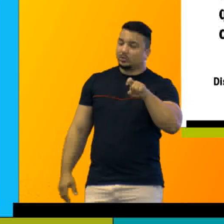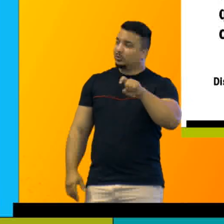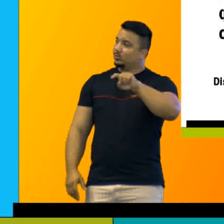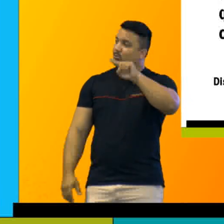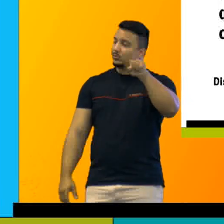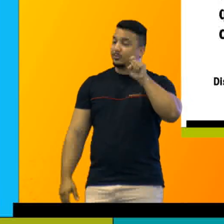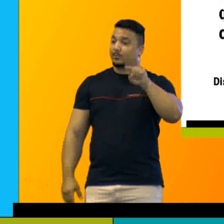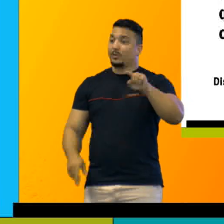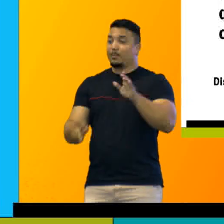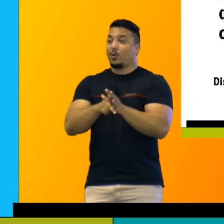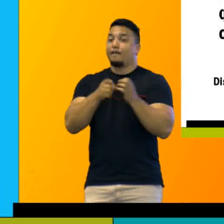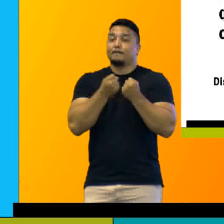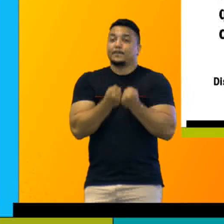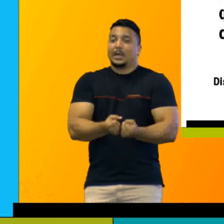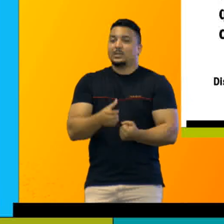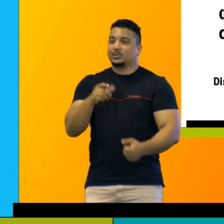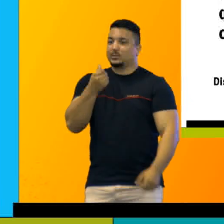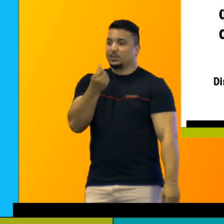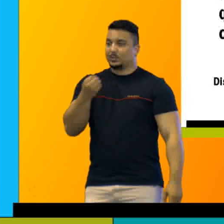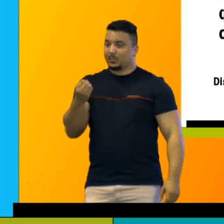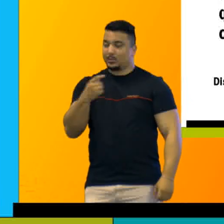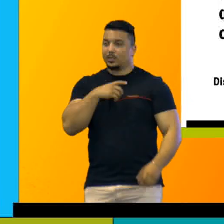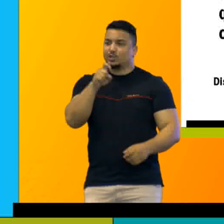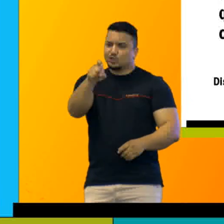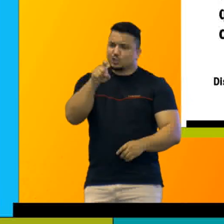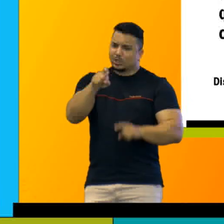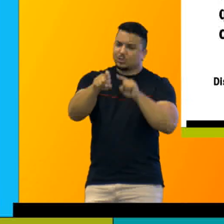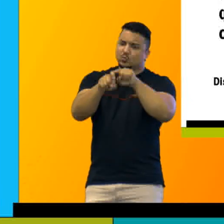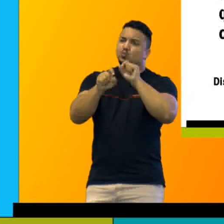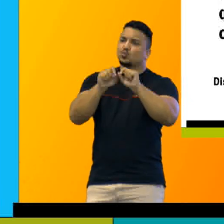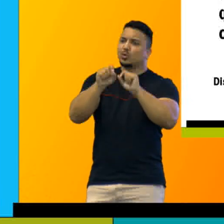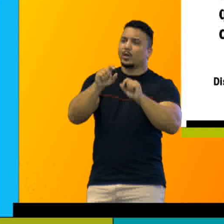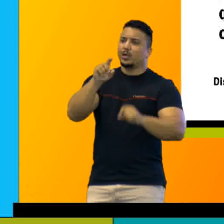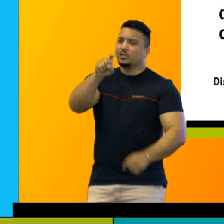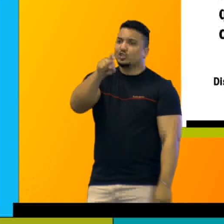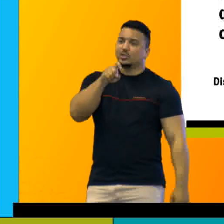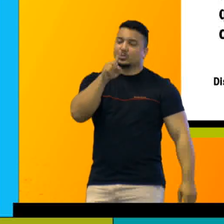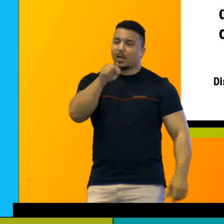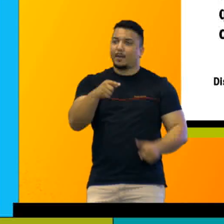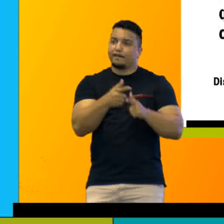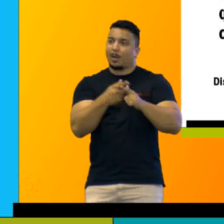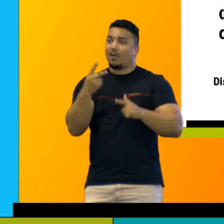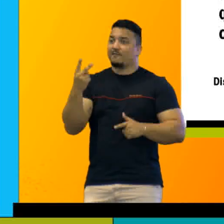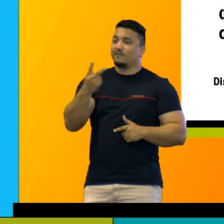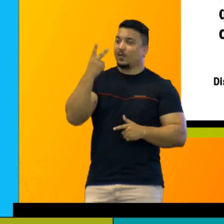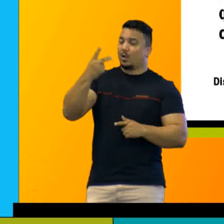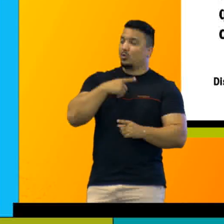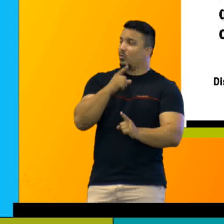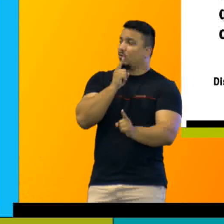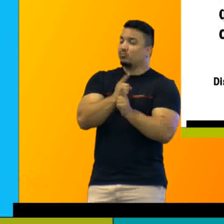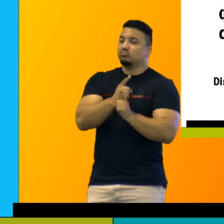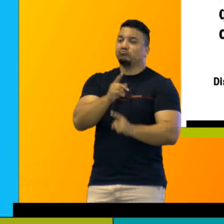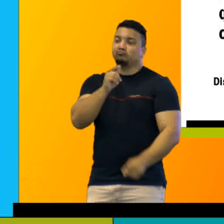sacas de 60 quilos. Quando eu falo X, esse X representa o quê? Um valor desconhecido, é a